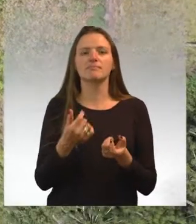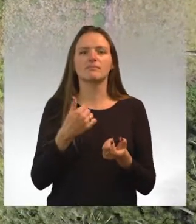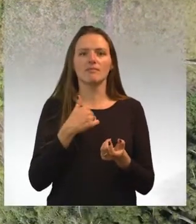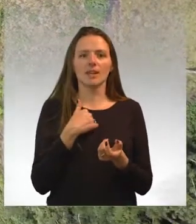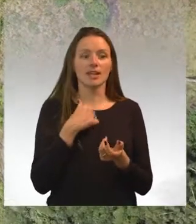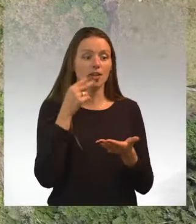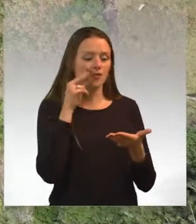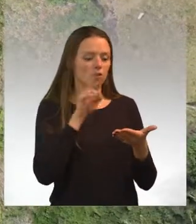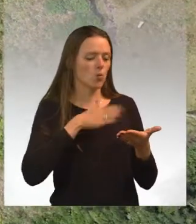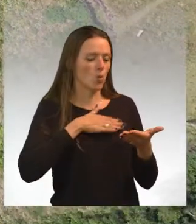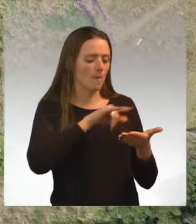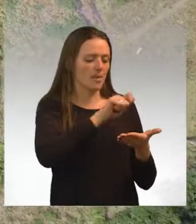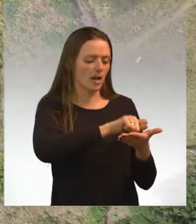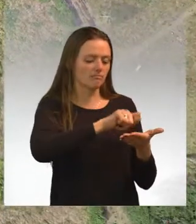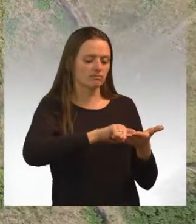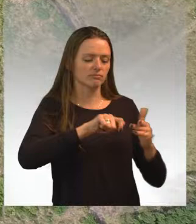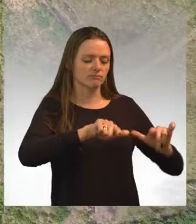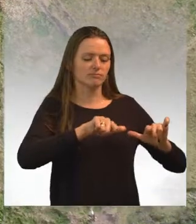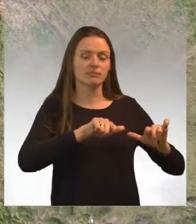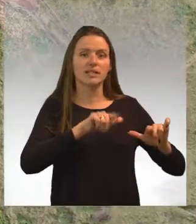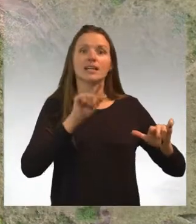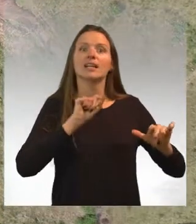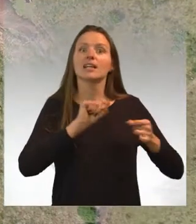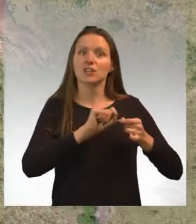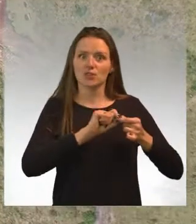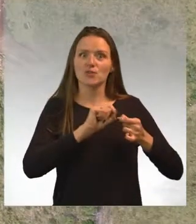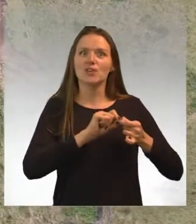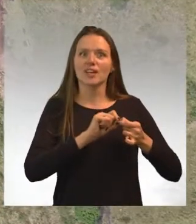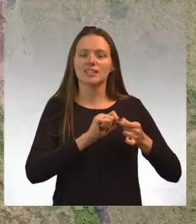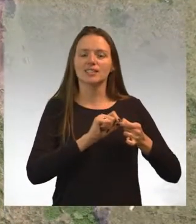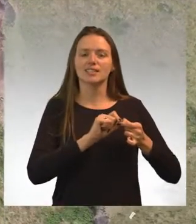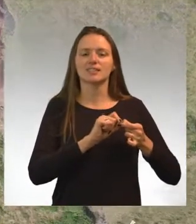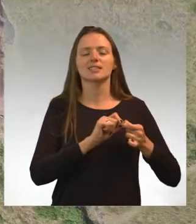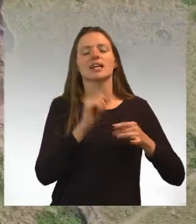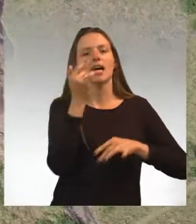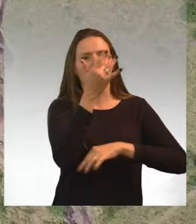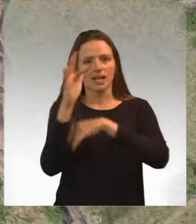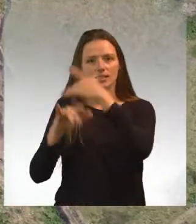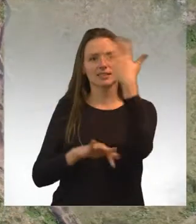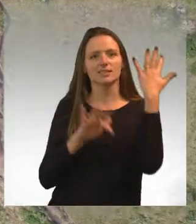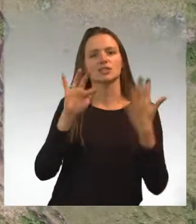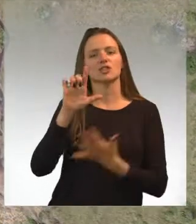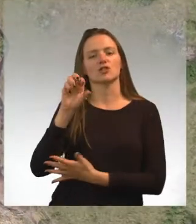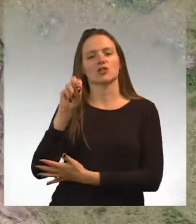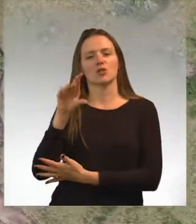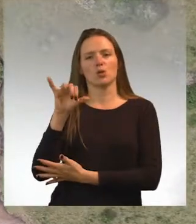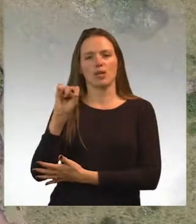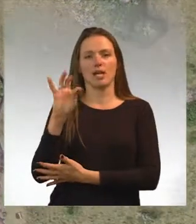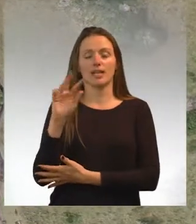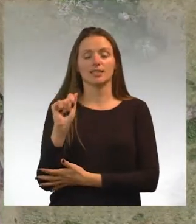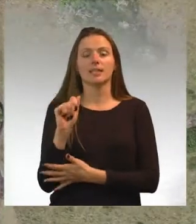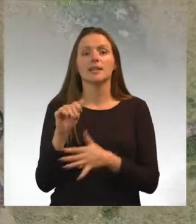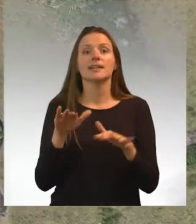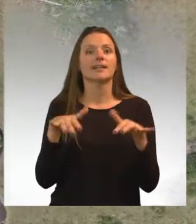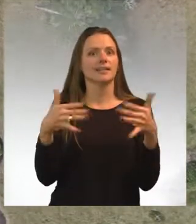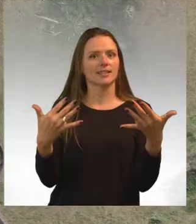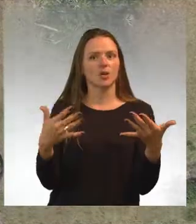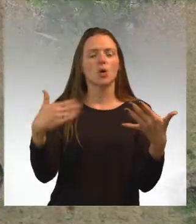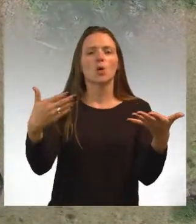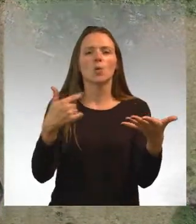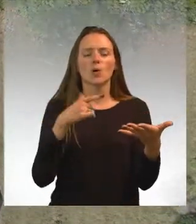meu parecer como o parecer que tomou, que declarou as florestas. Então, quando eu recebi